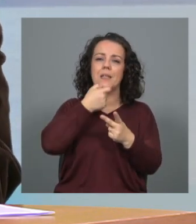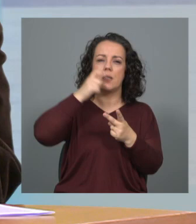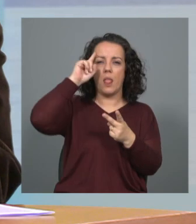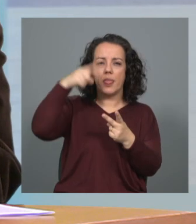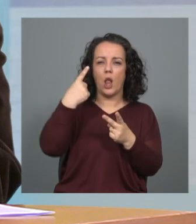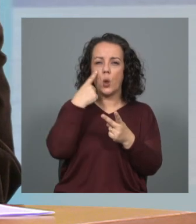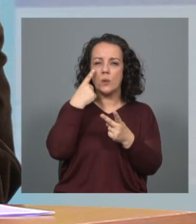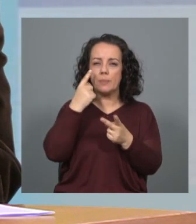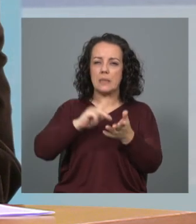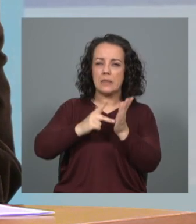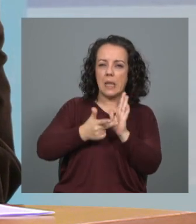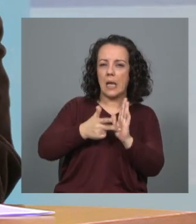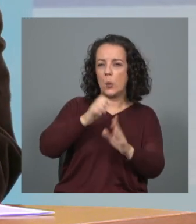científico.